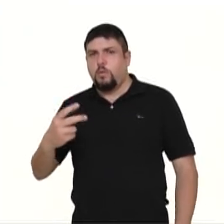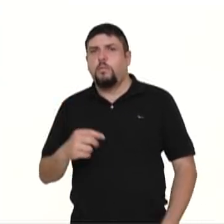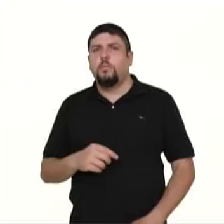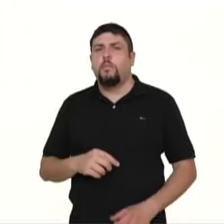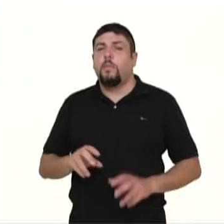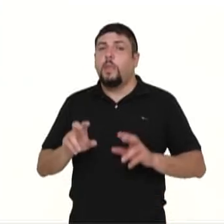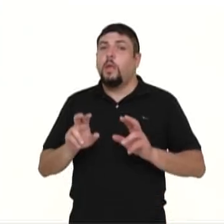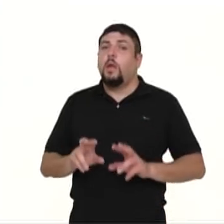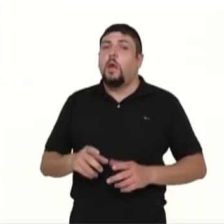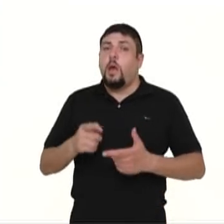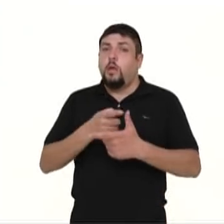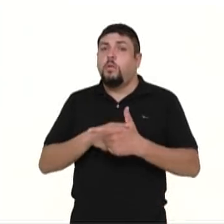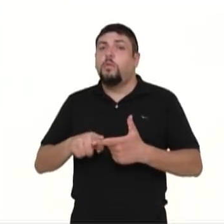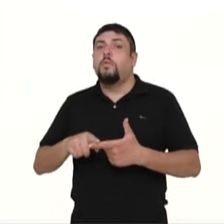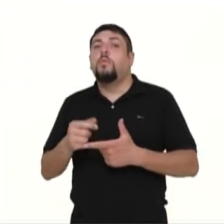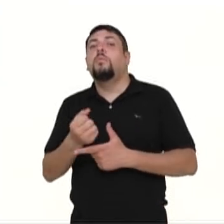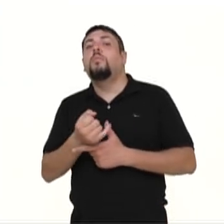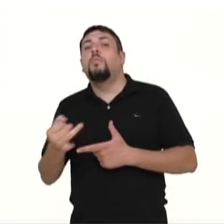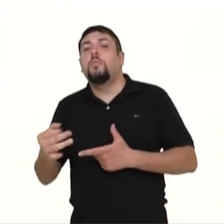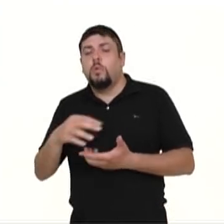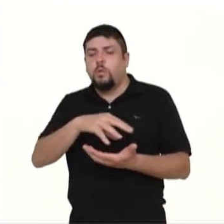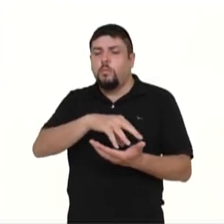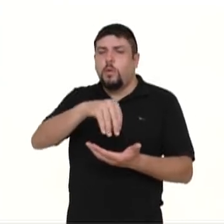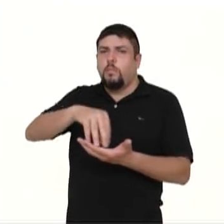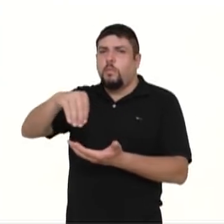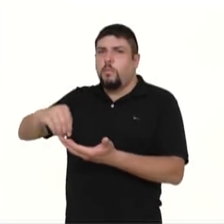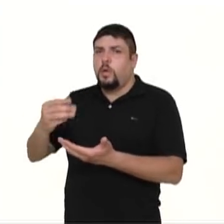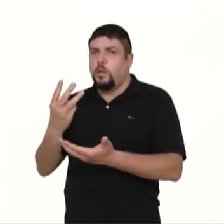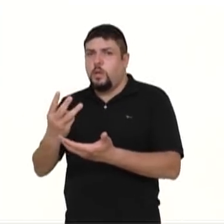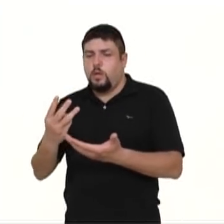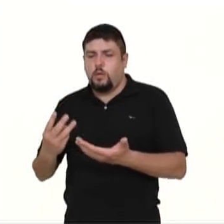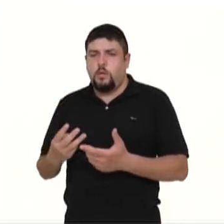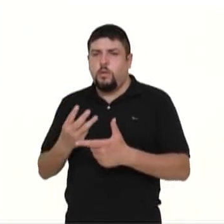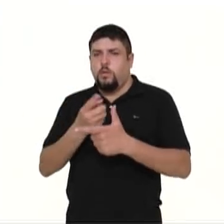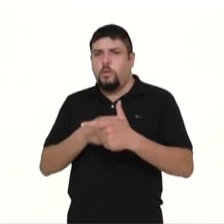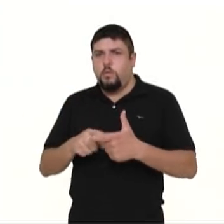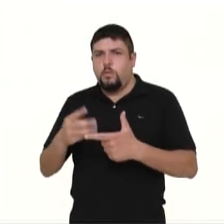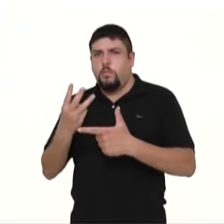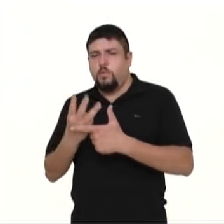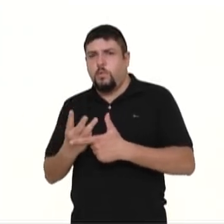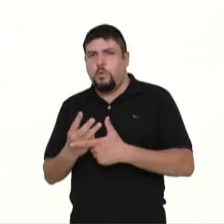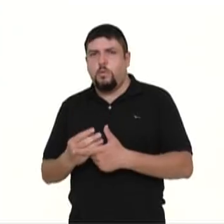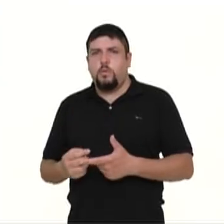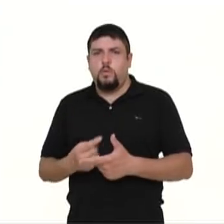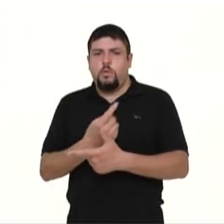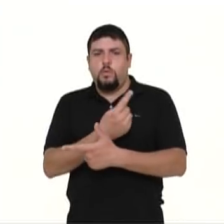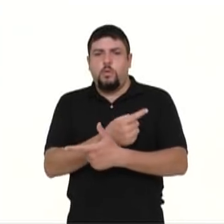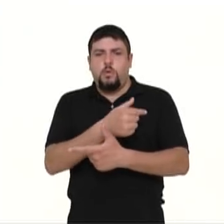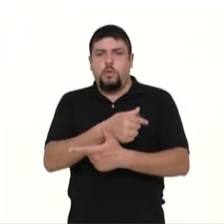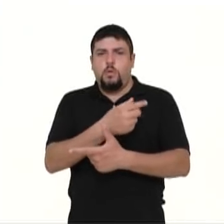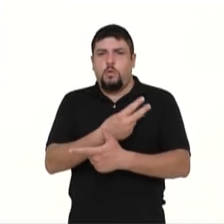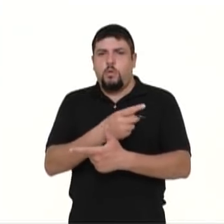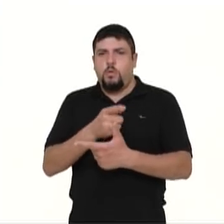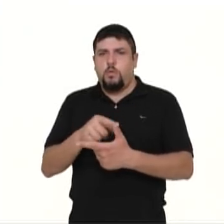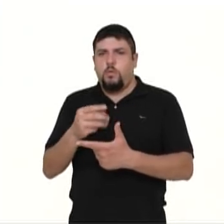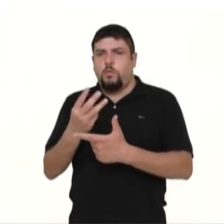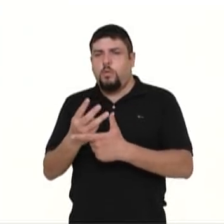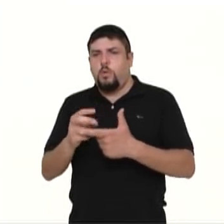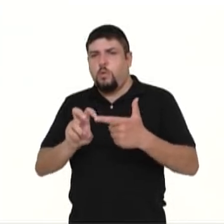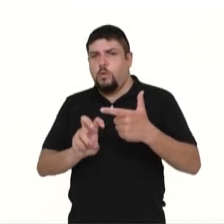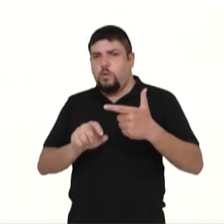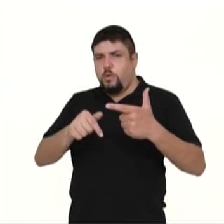pela quantidade de valores, que nesse caso é 3. E 172 dividido por 3 dá em torno de